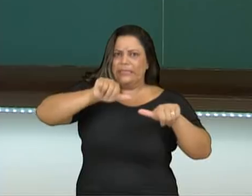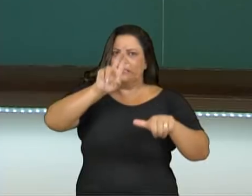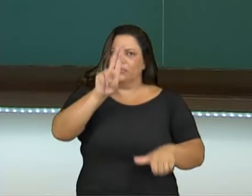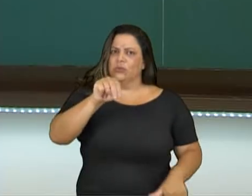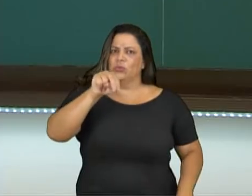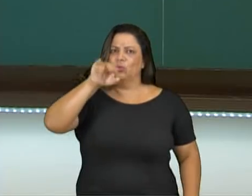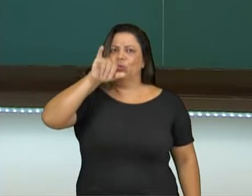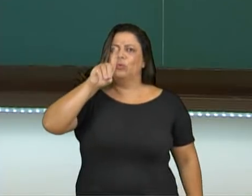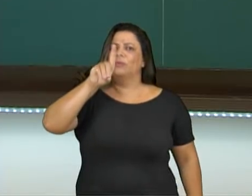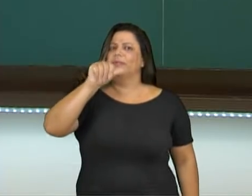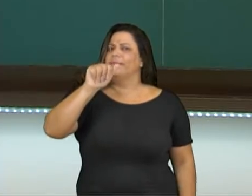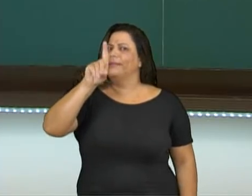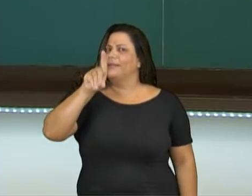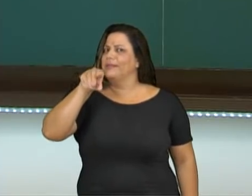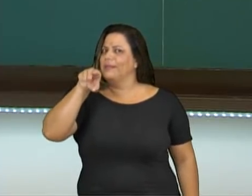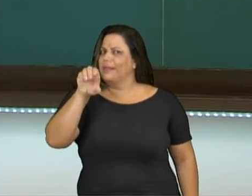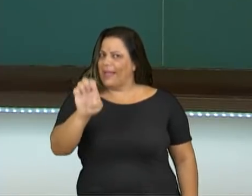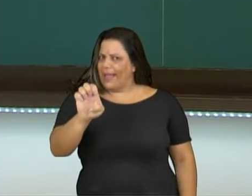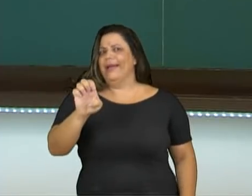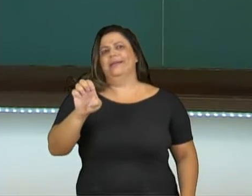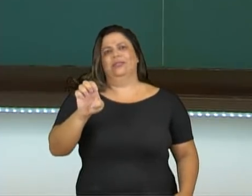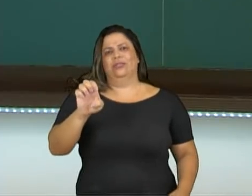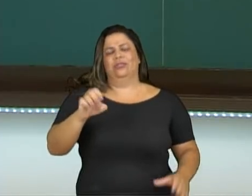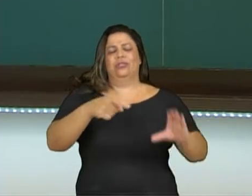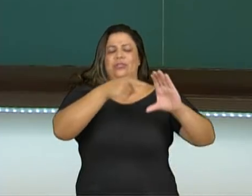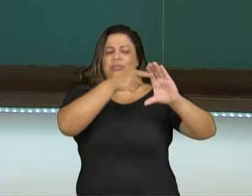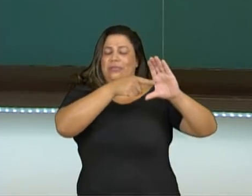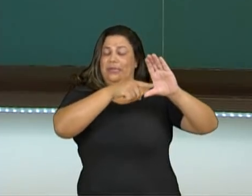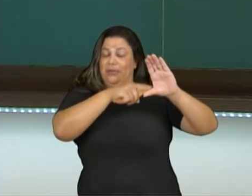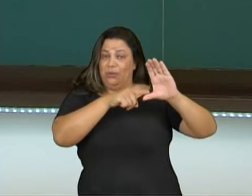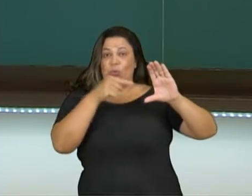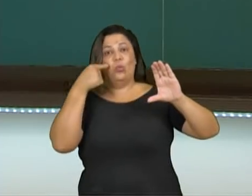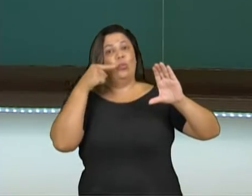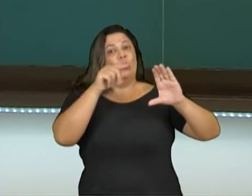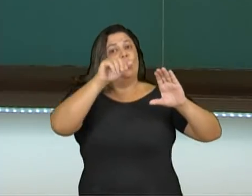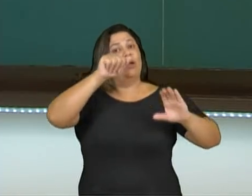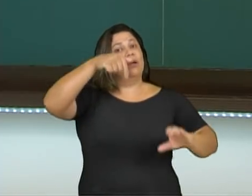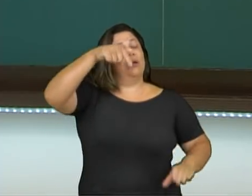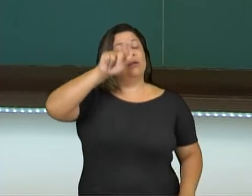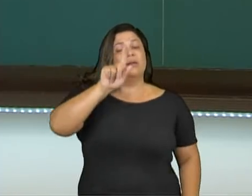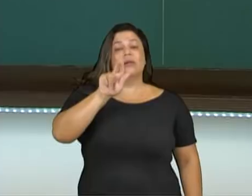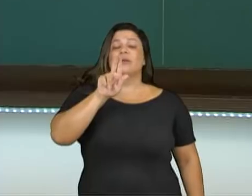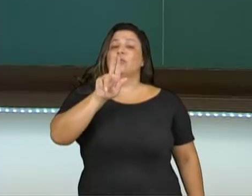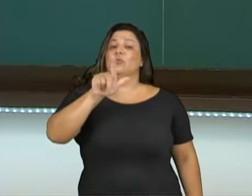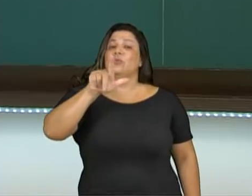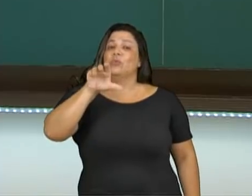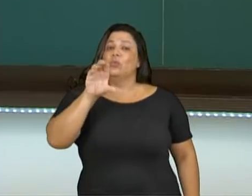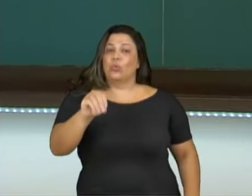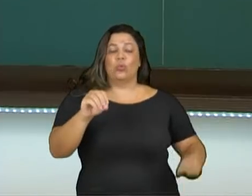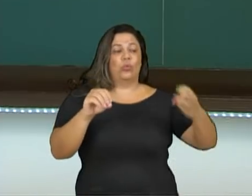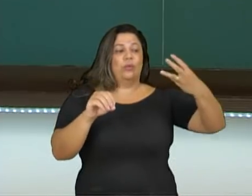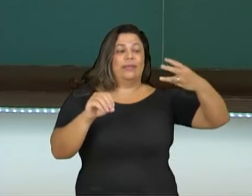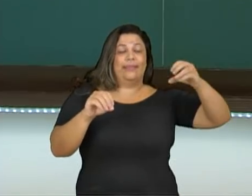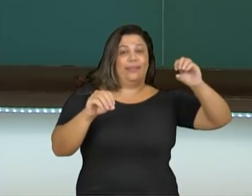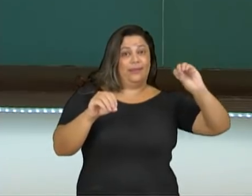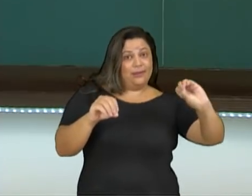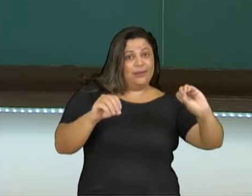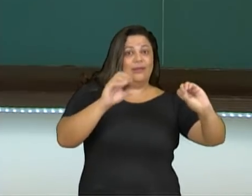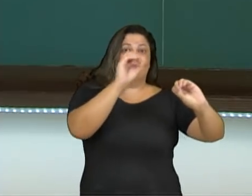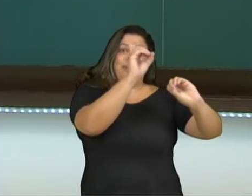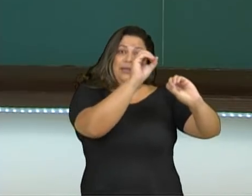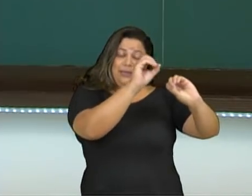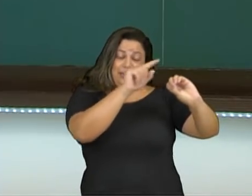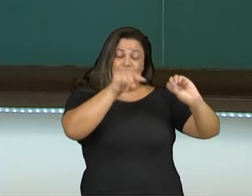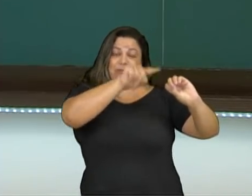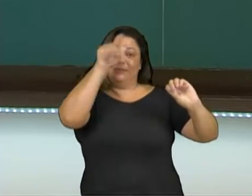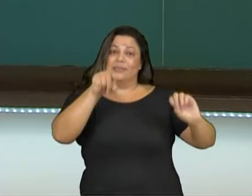de medida de ângulo. Então, primeiro eu transformei o ângulo de 30 graus em radianos. Deixei toda a